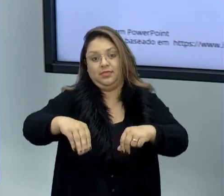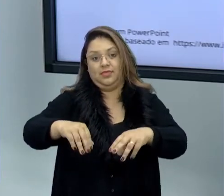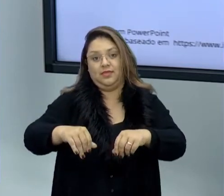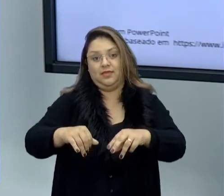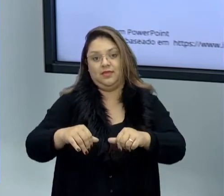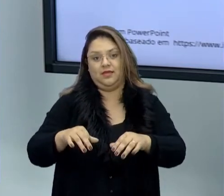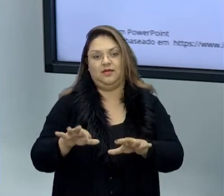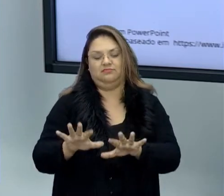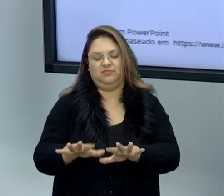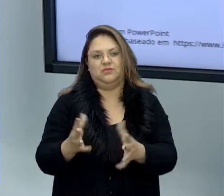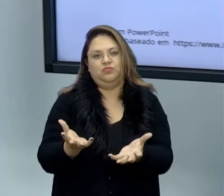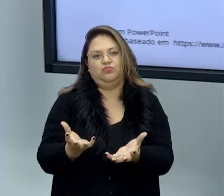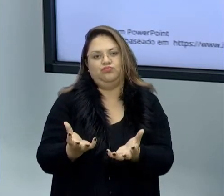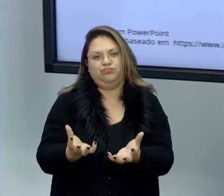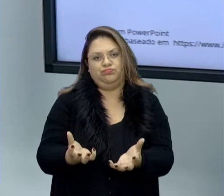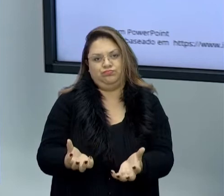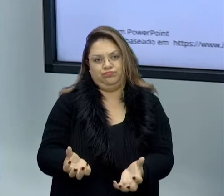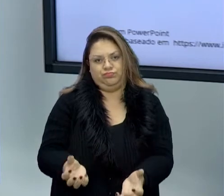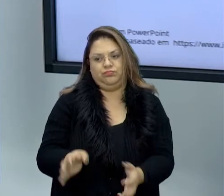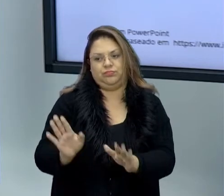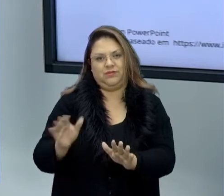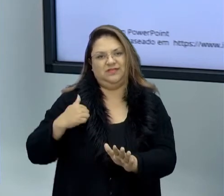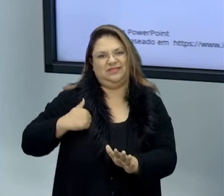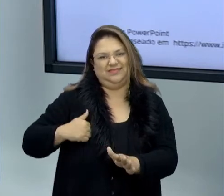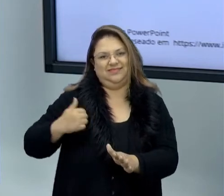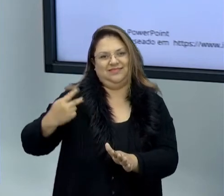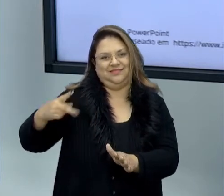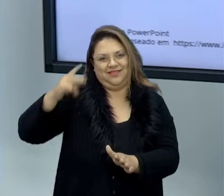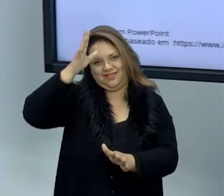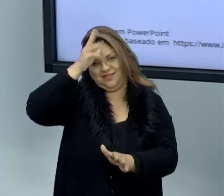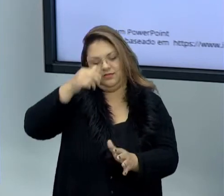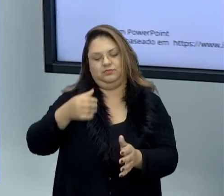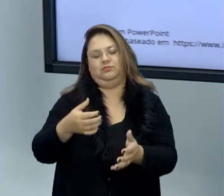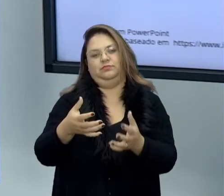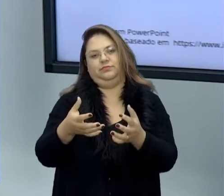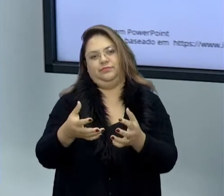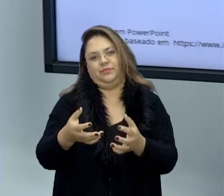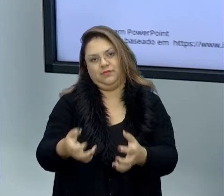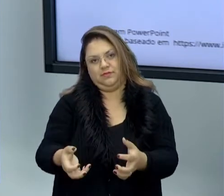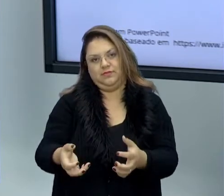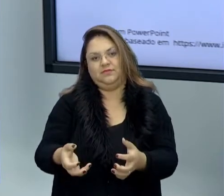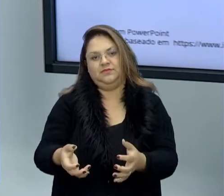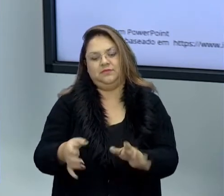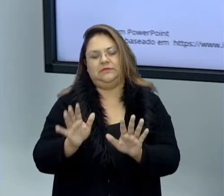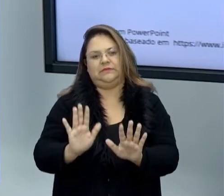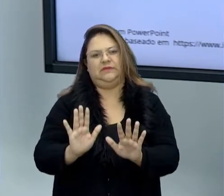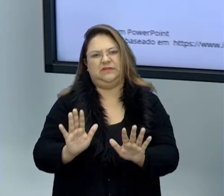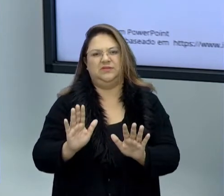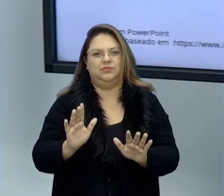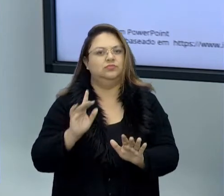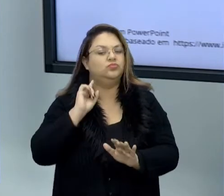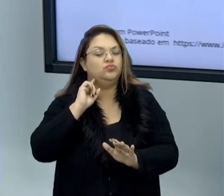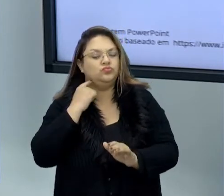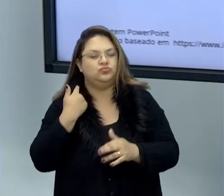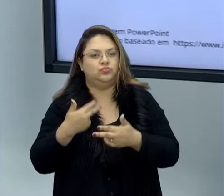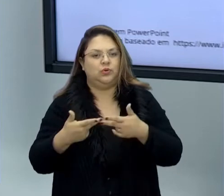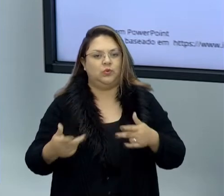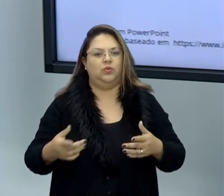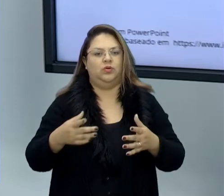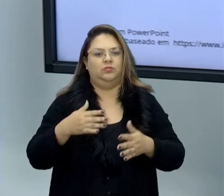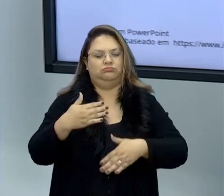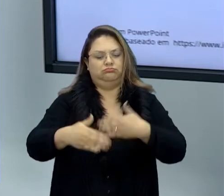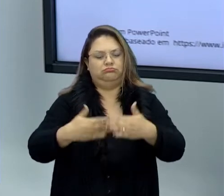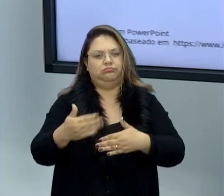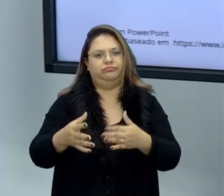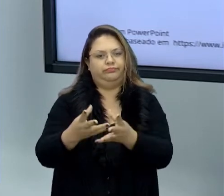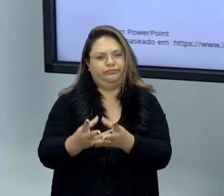Espera o excremento secar, né? Ficar bem sequinho, porque tem substâncias, ureia, amônia e tal, que podem ali queimar um pouco a raiz da